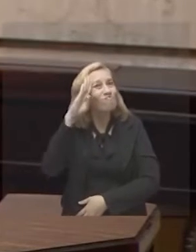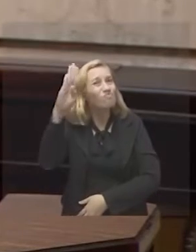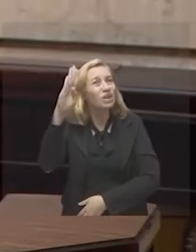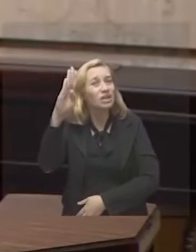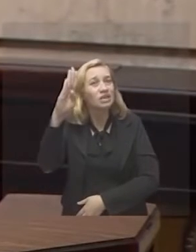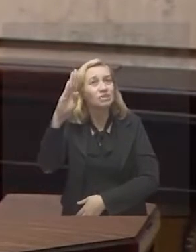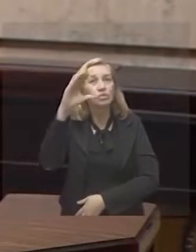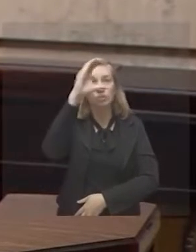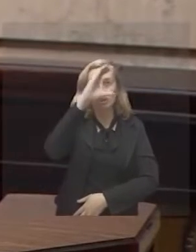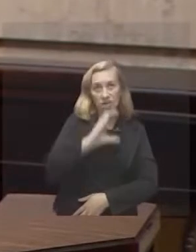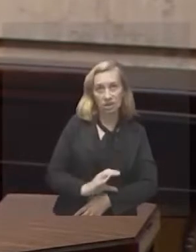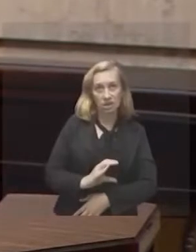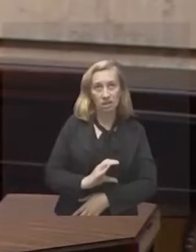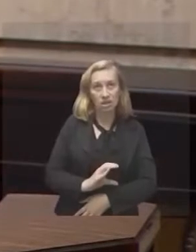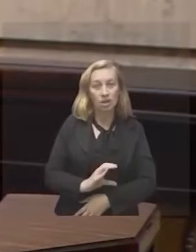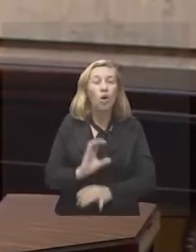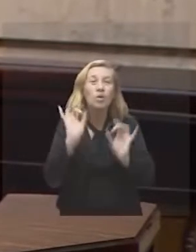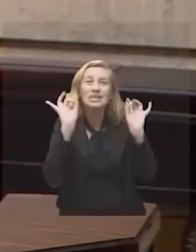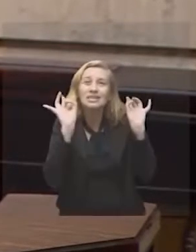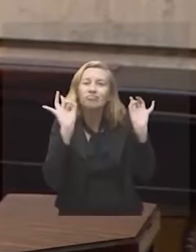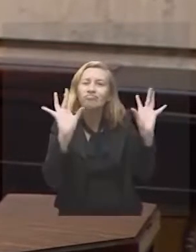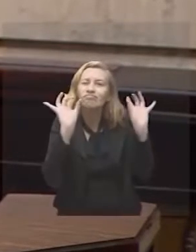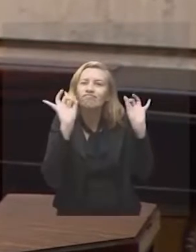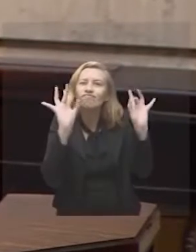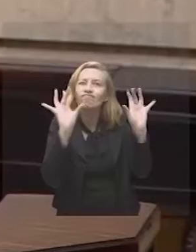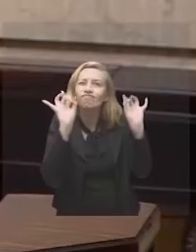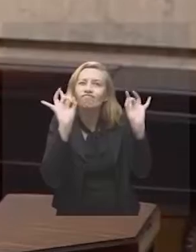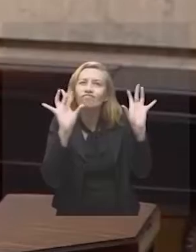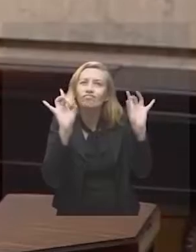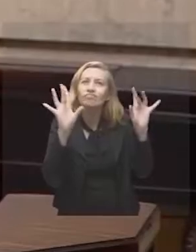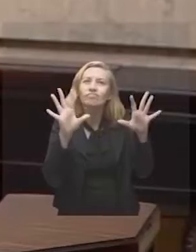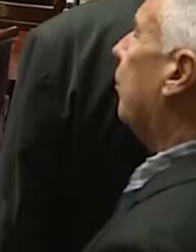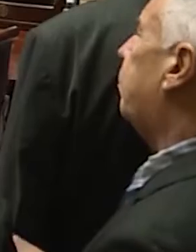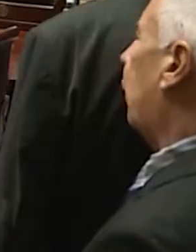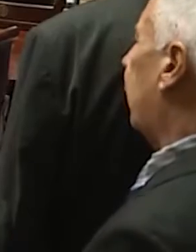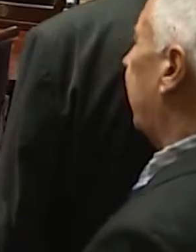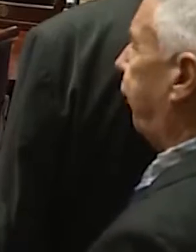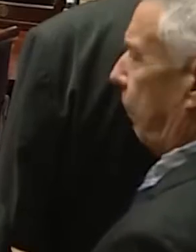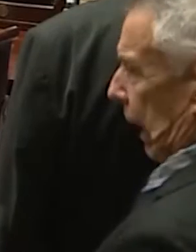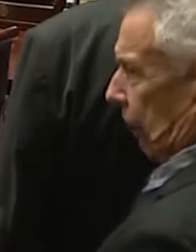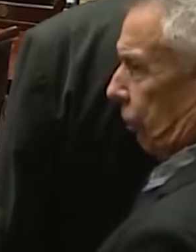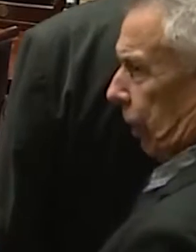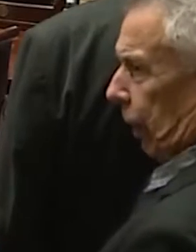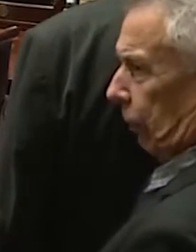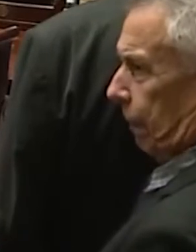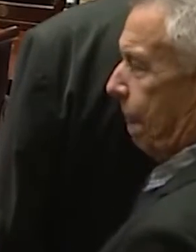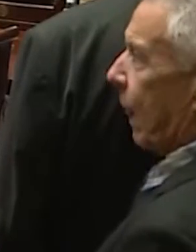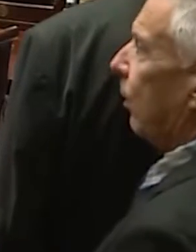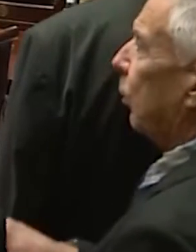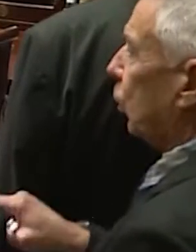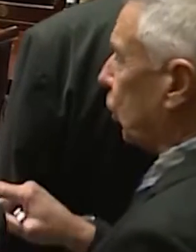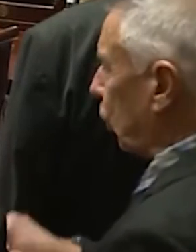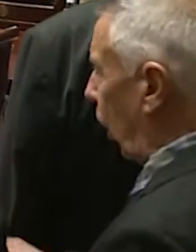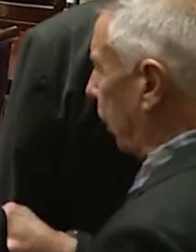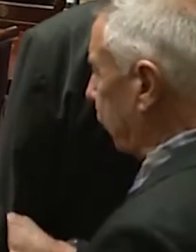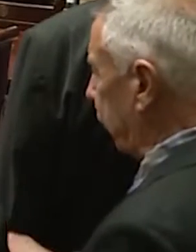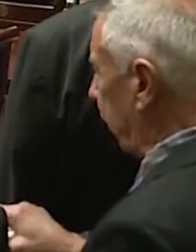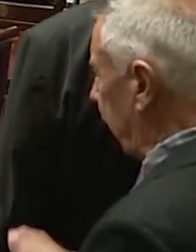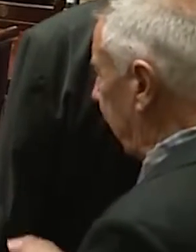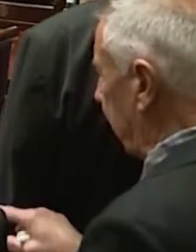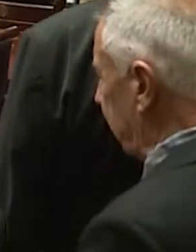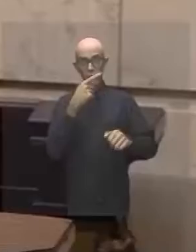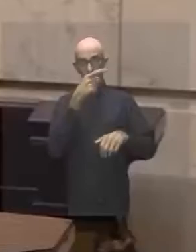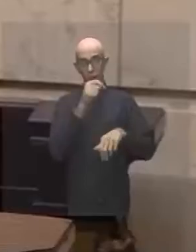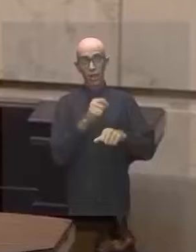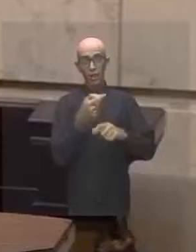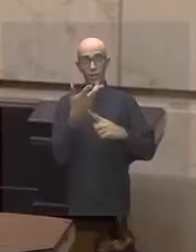do cidadão, em especial o seu descanso. Outros 2 projetos foram aprovados em primeira